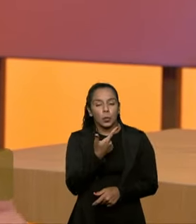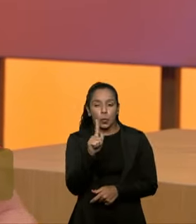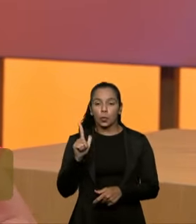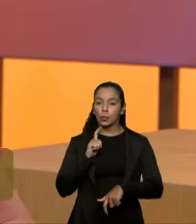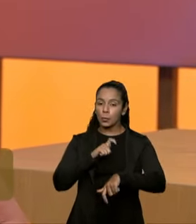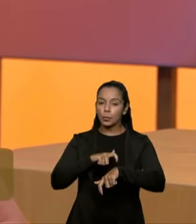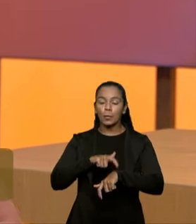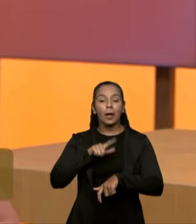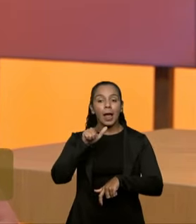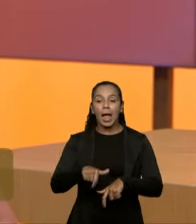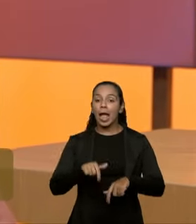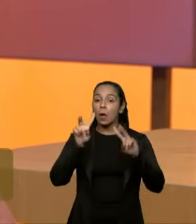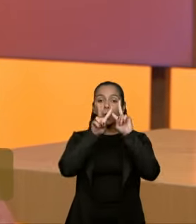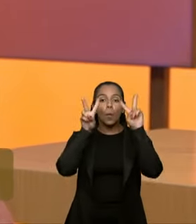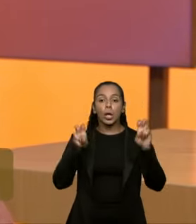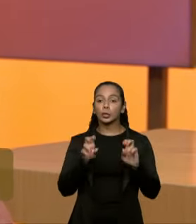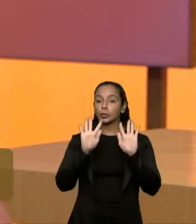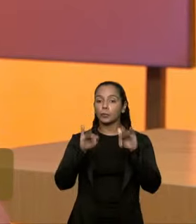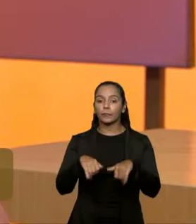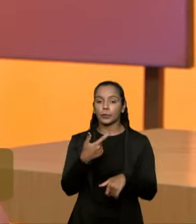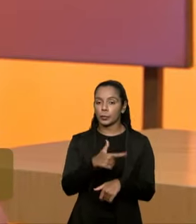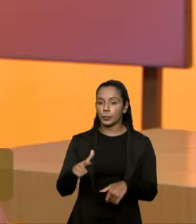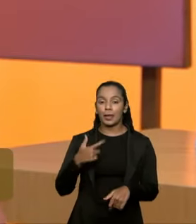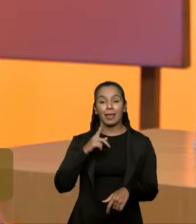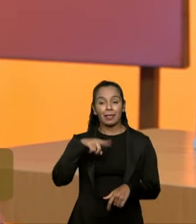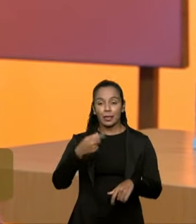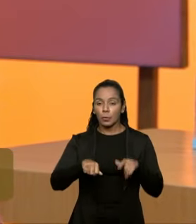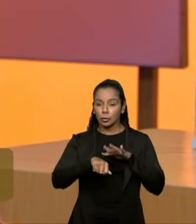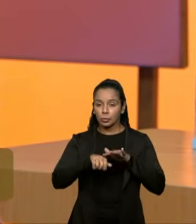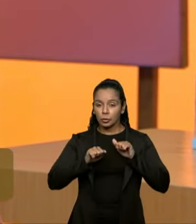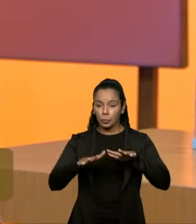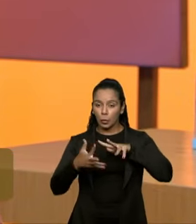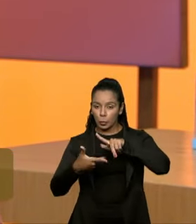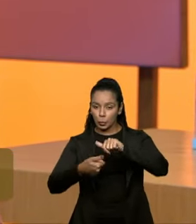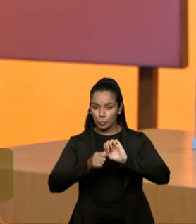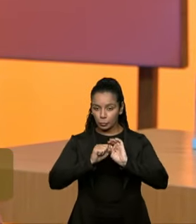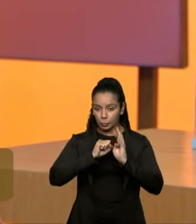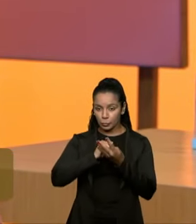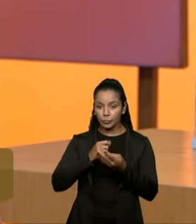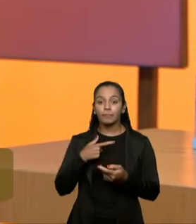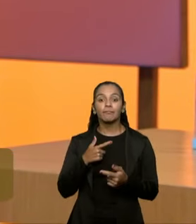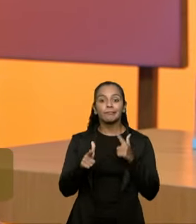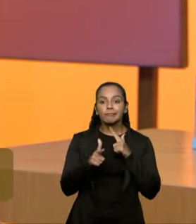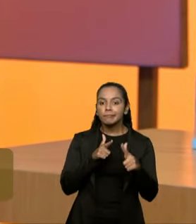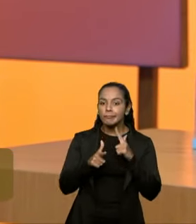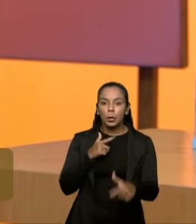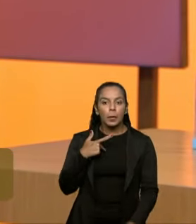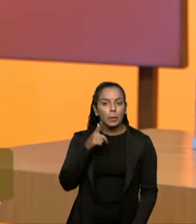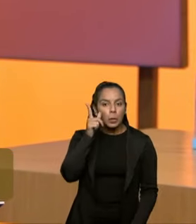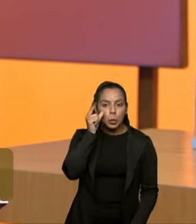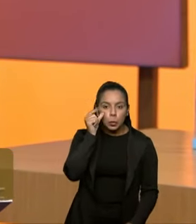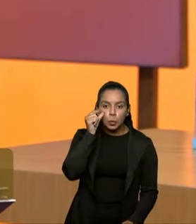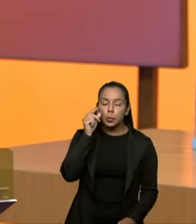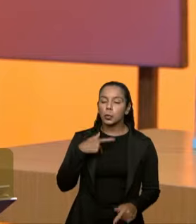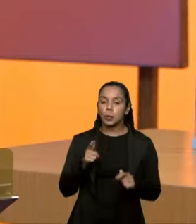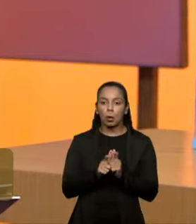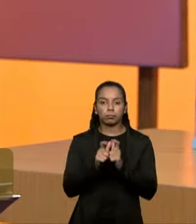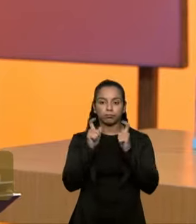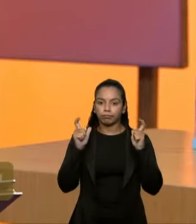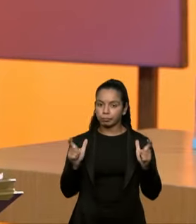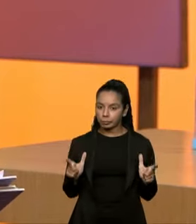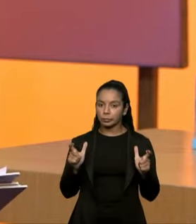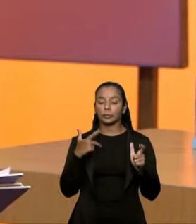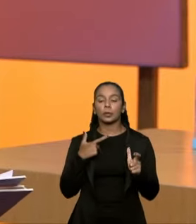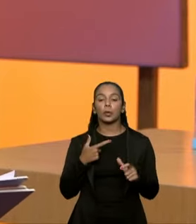assunto infindável, porque eu acho que depois da pandemia, a questão da insônia aumentou muito, né? Inclusive, no último congresso mundial